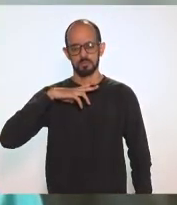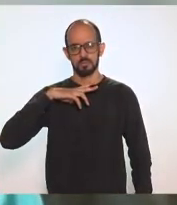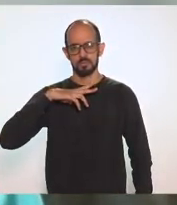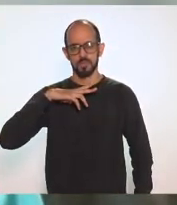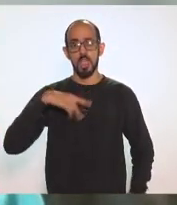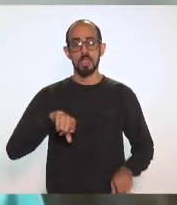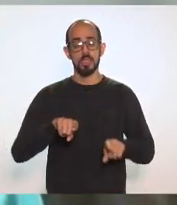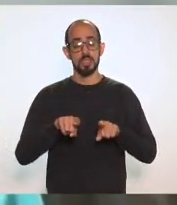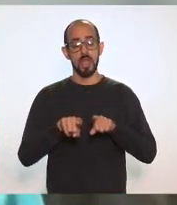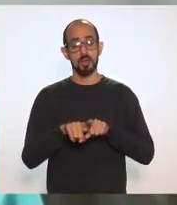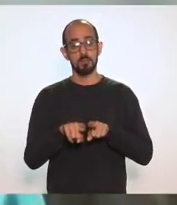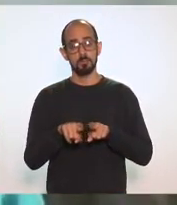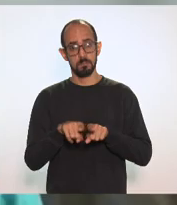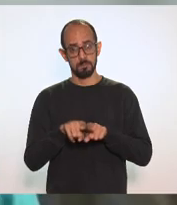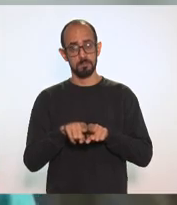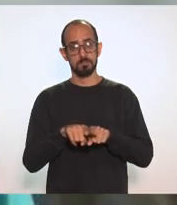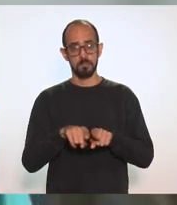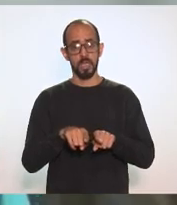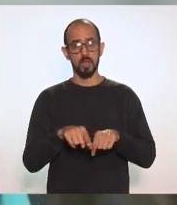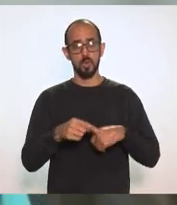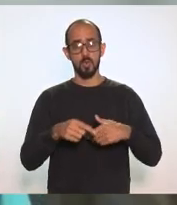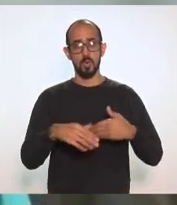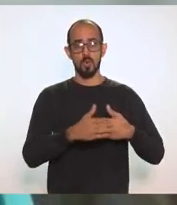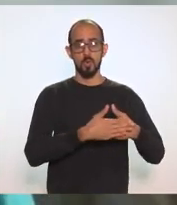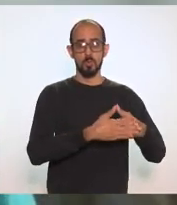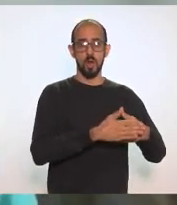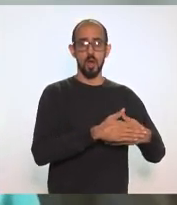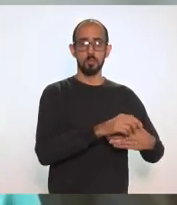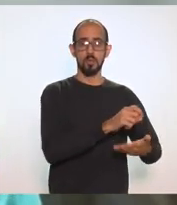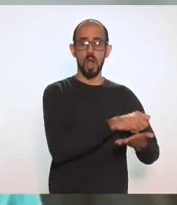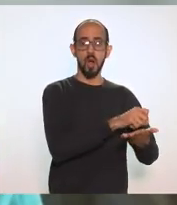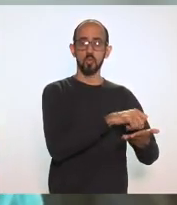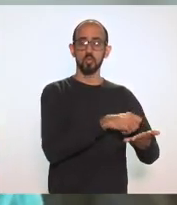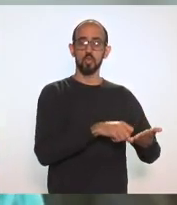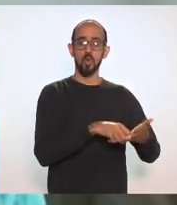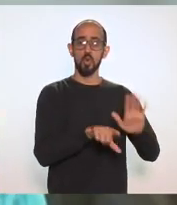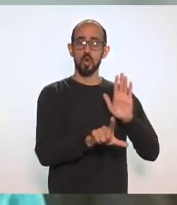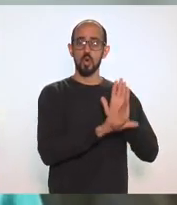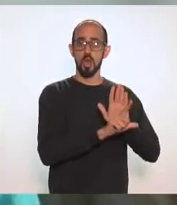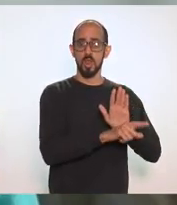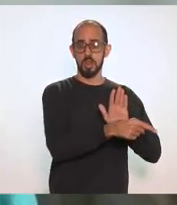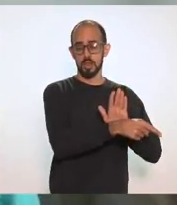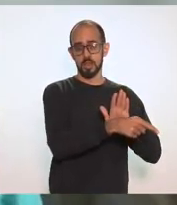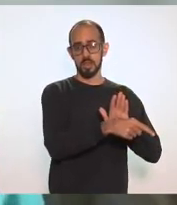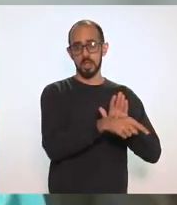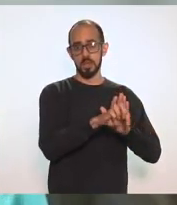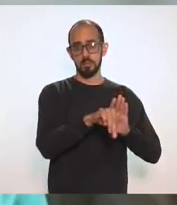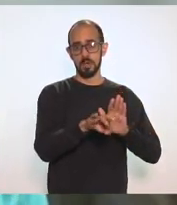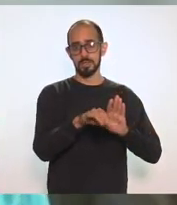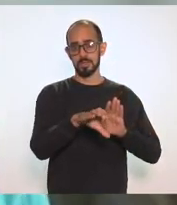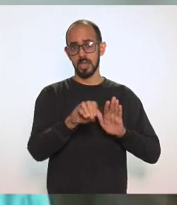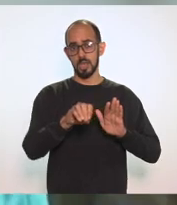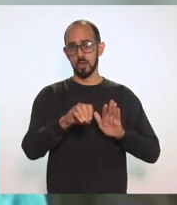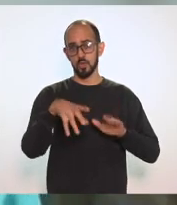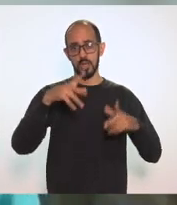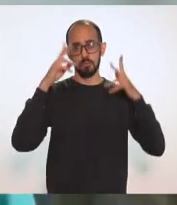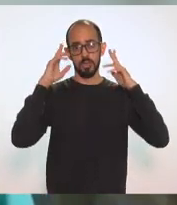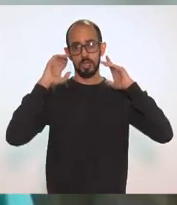próprio autor do projeto, deputado Marcelo Cabeleireiro, Firjan, enfim, todo